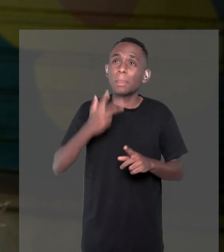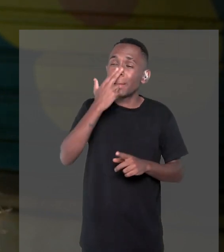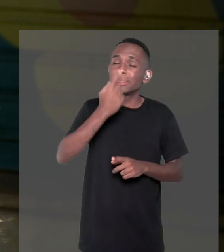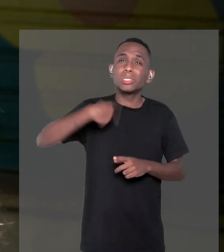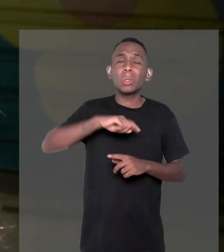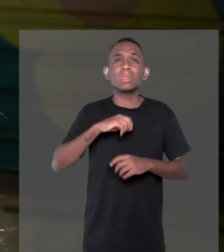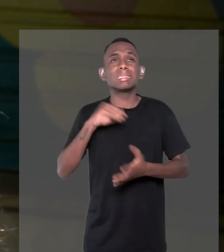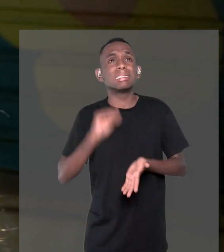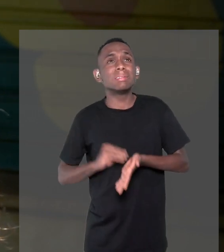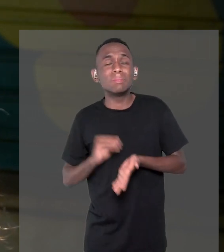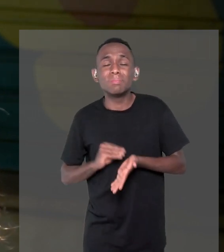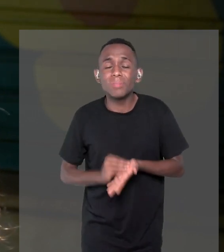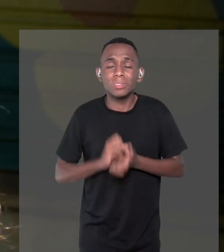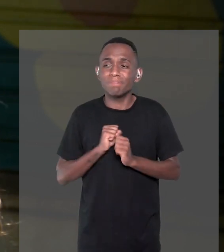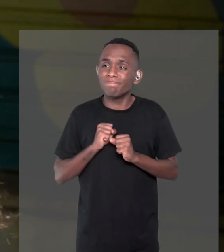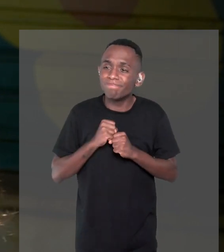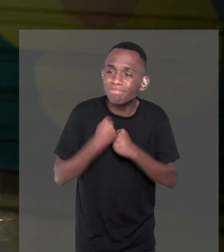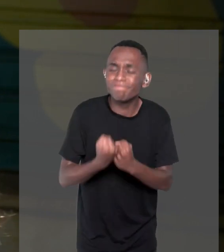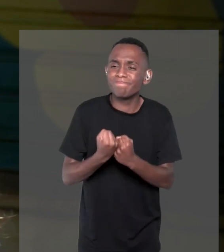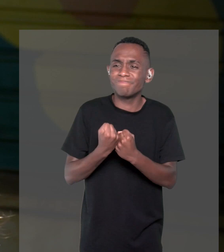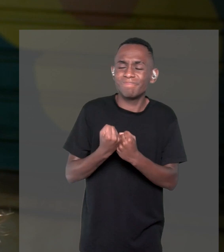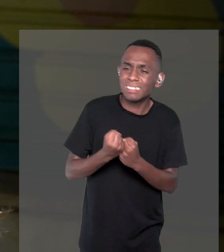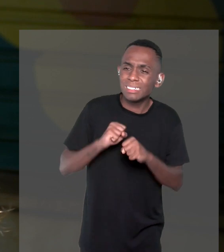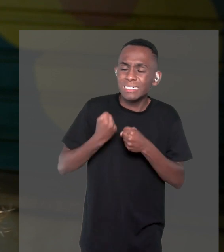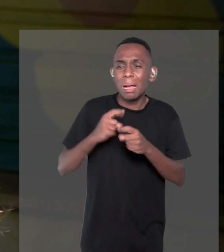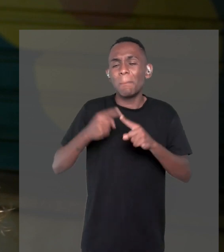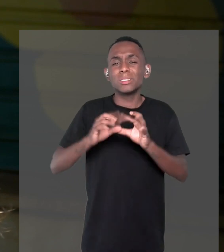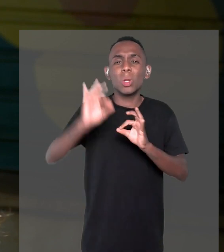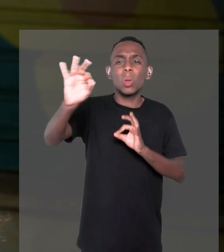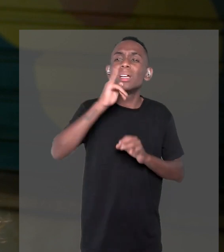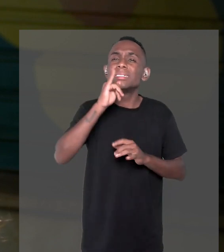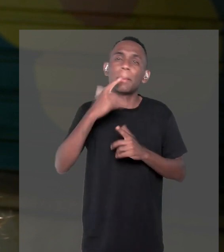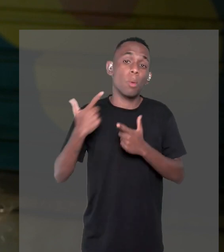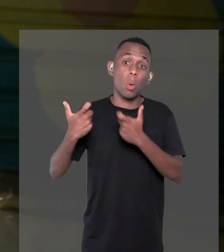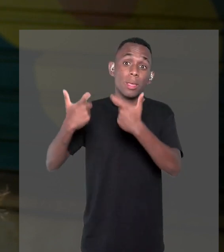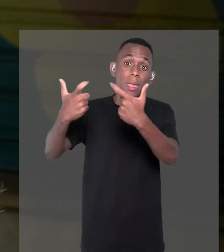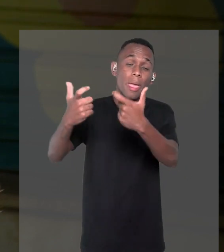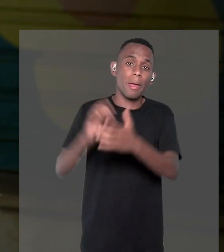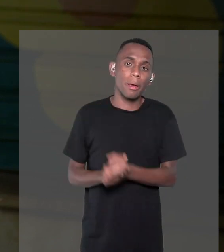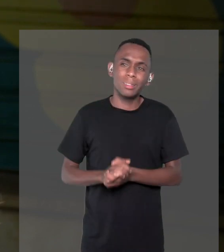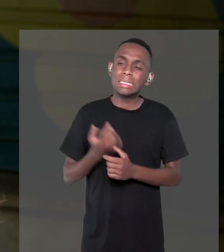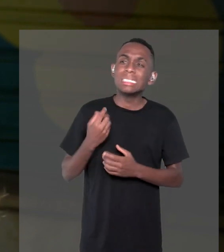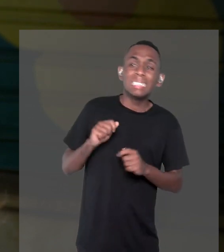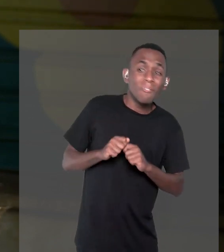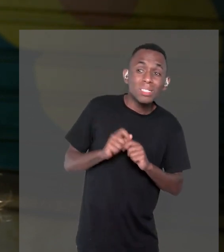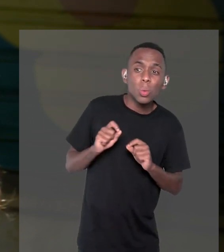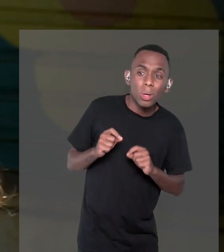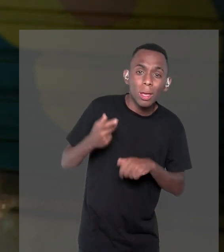vai fazendo. E eu acho que tem muita coisa que nos